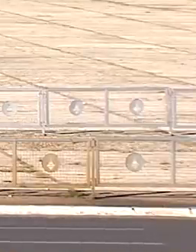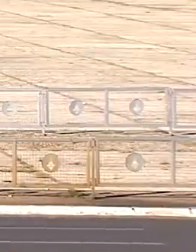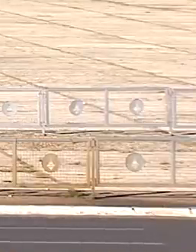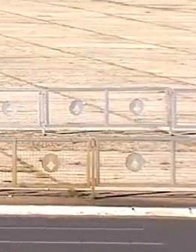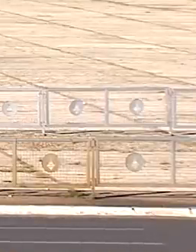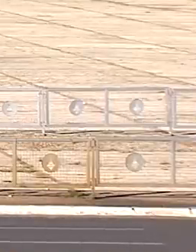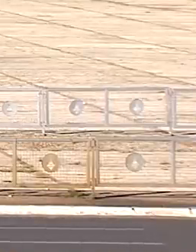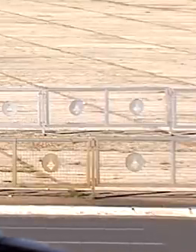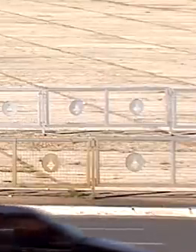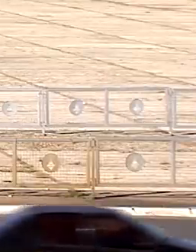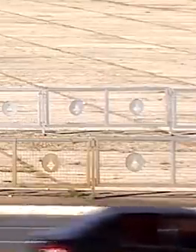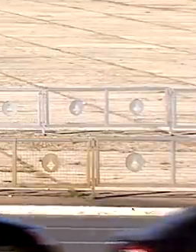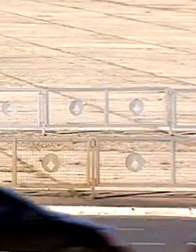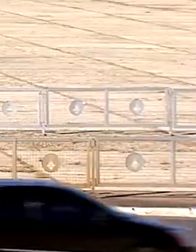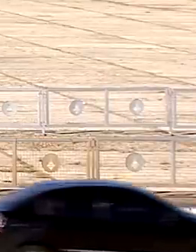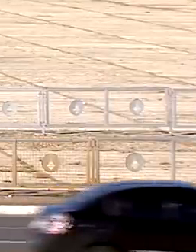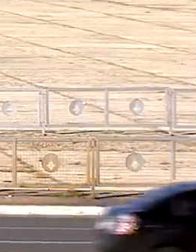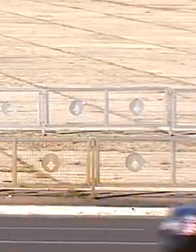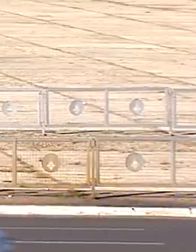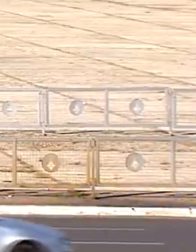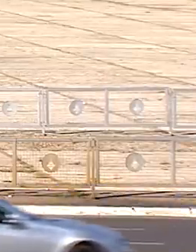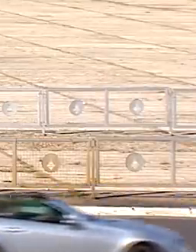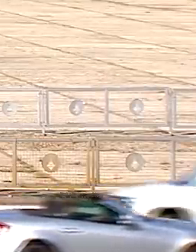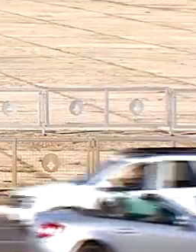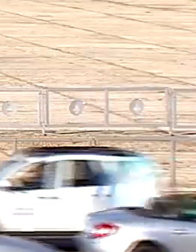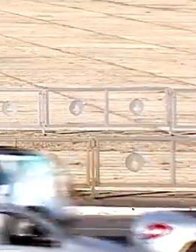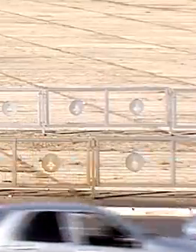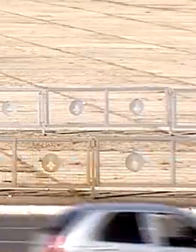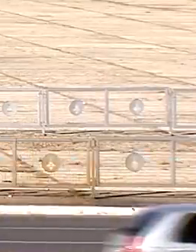Coelho